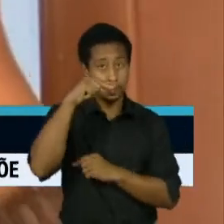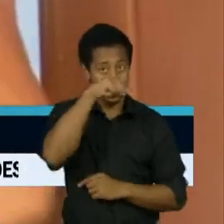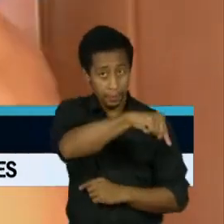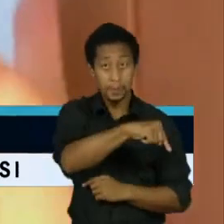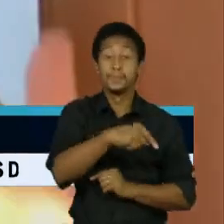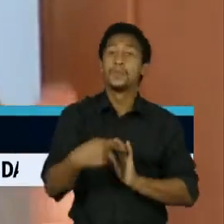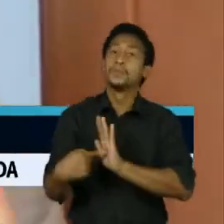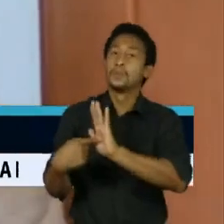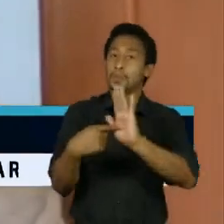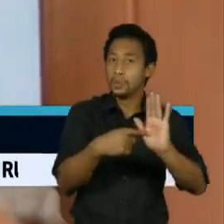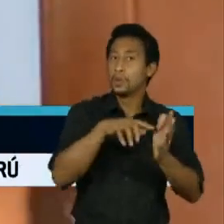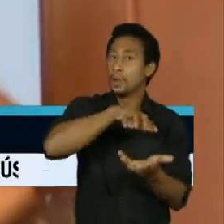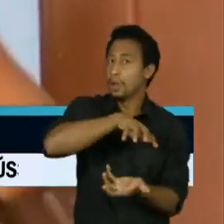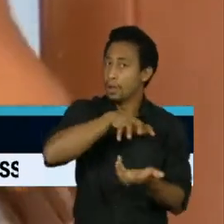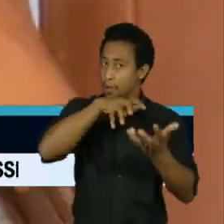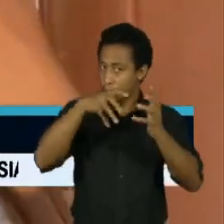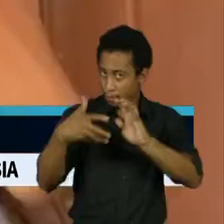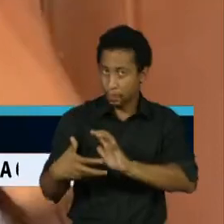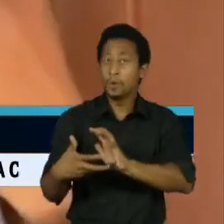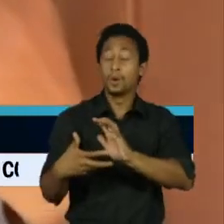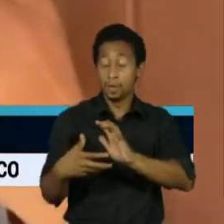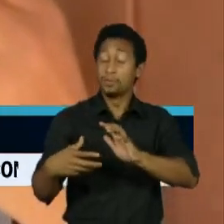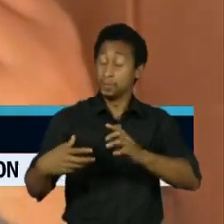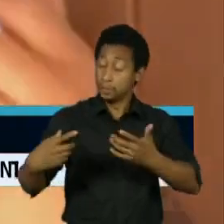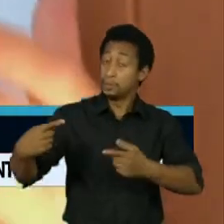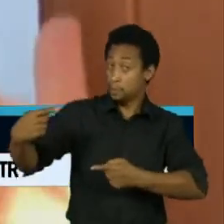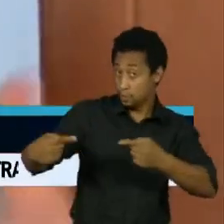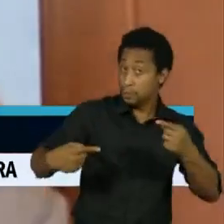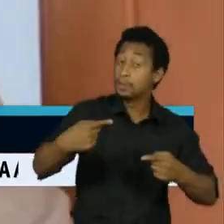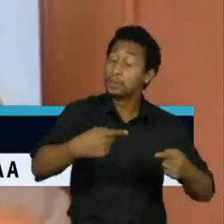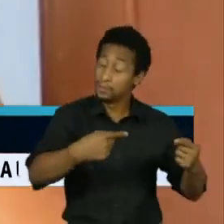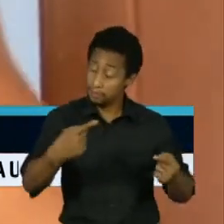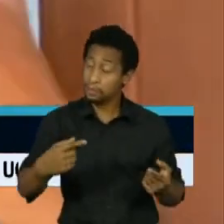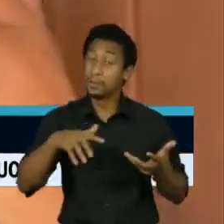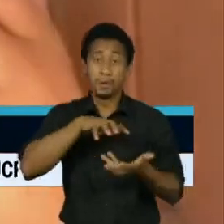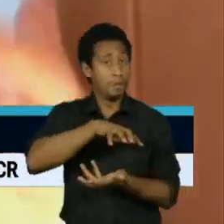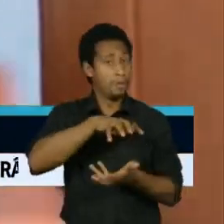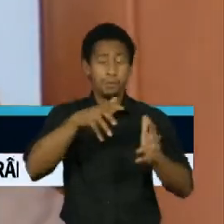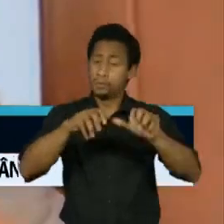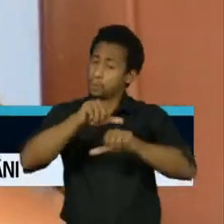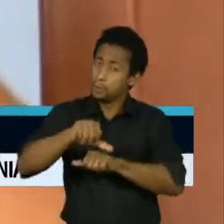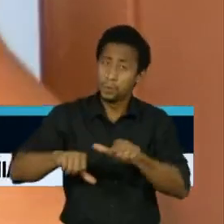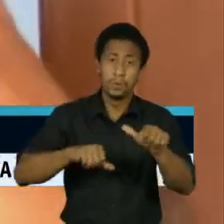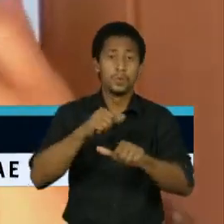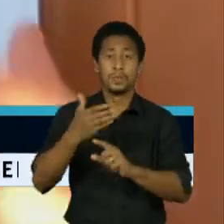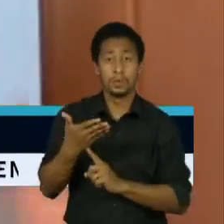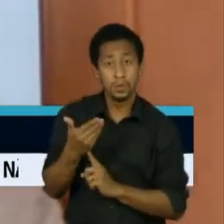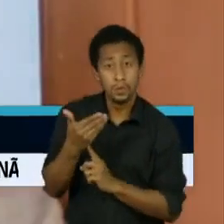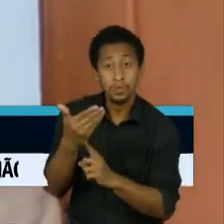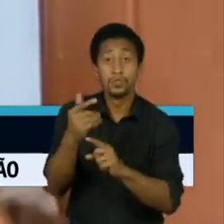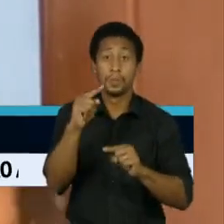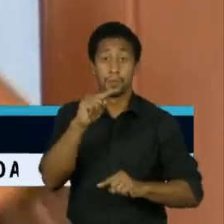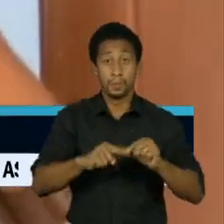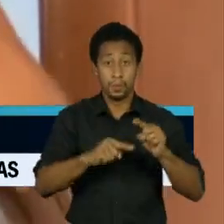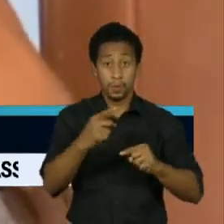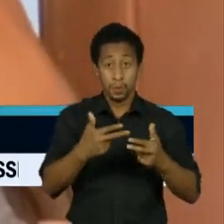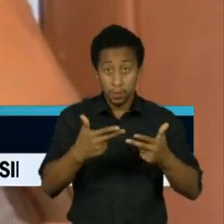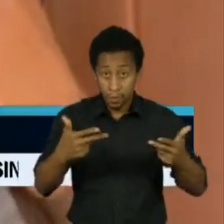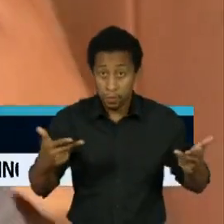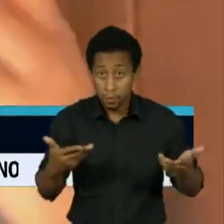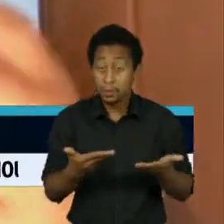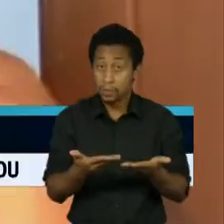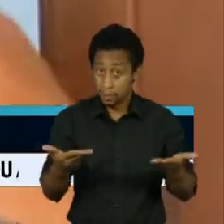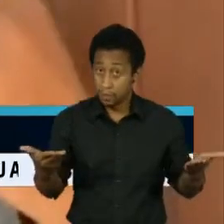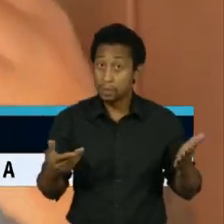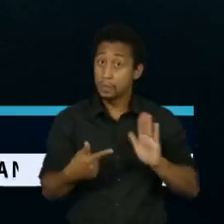reforma de política de pessoal, é uma reforma de novos meios, novos equipamentos, novas tecnologias e um